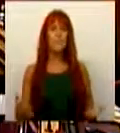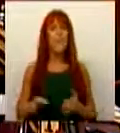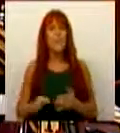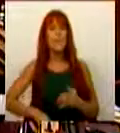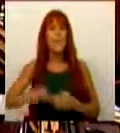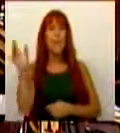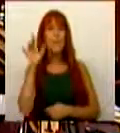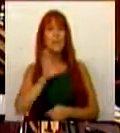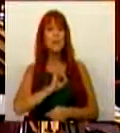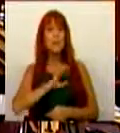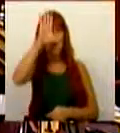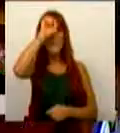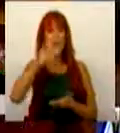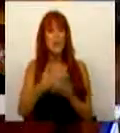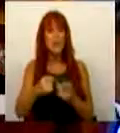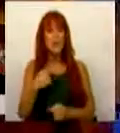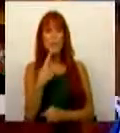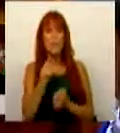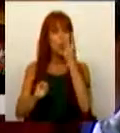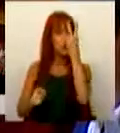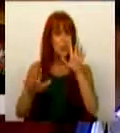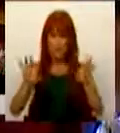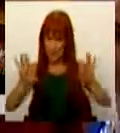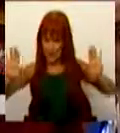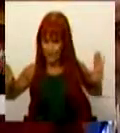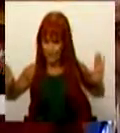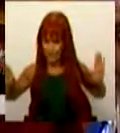Finalmente, Sr. Ministro da Economia, duas perguntas para terminar.